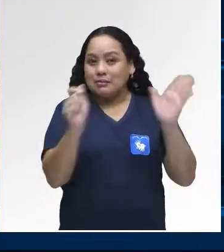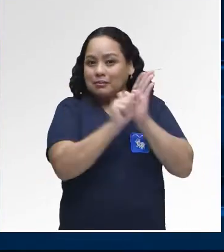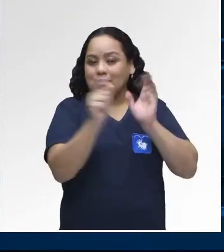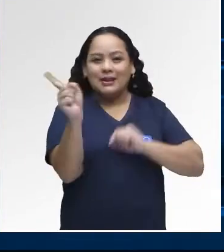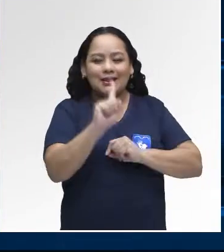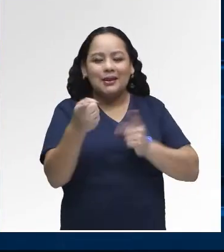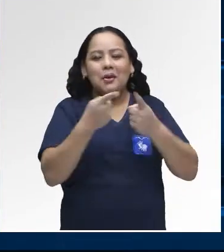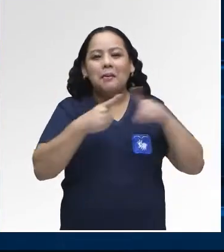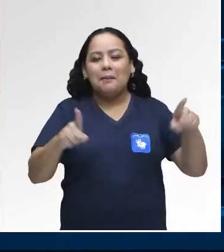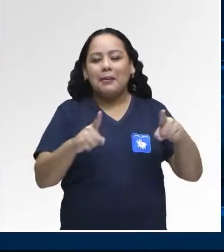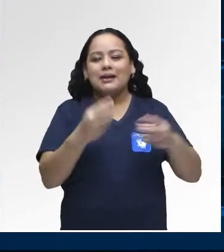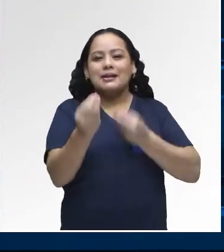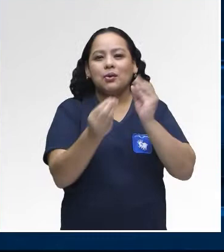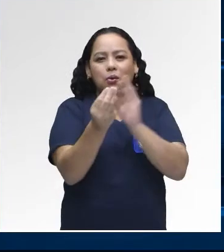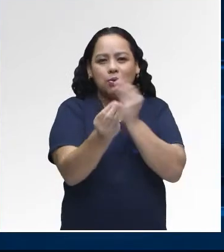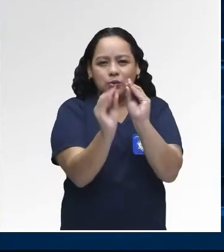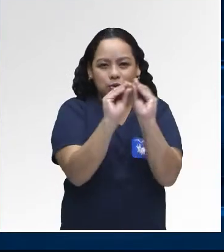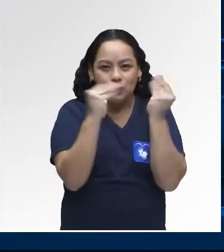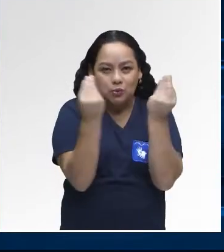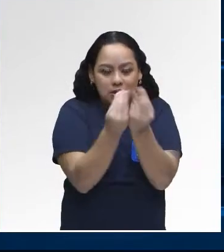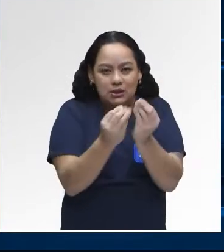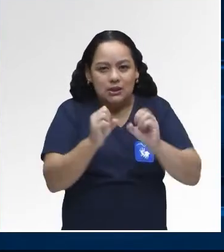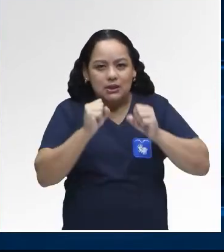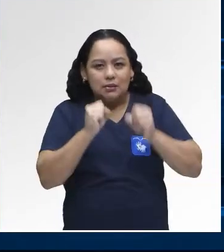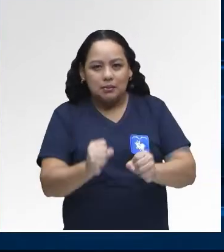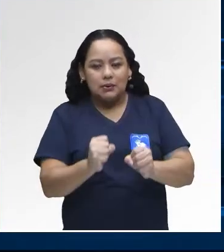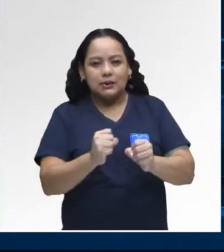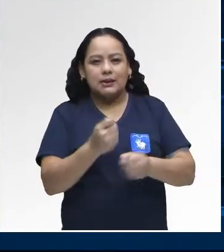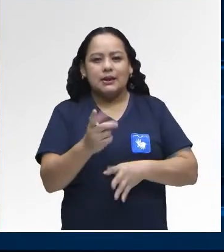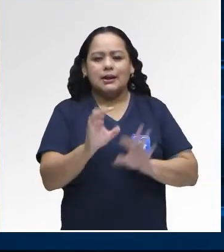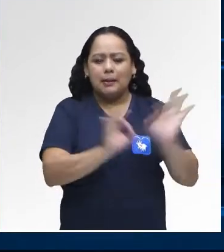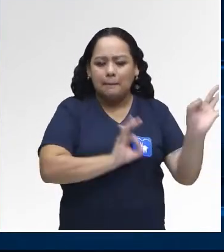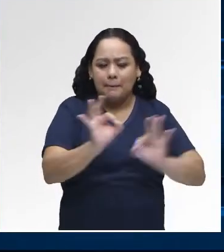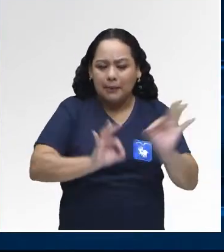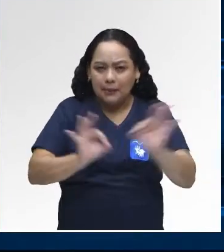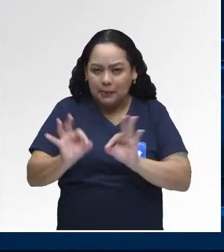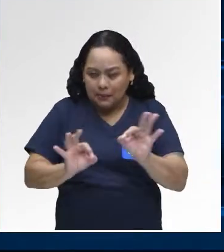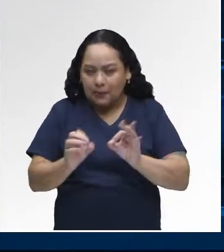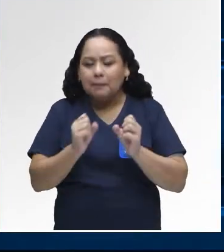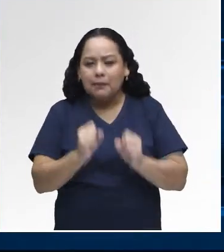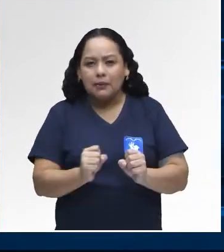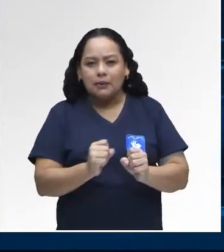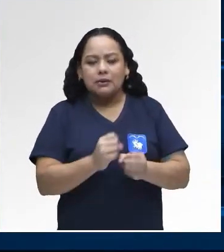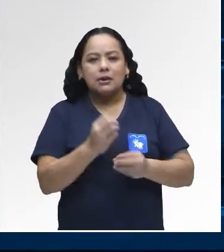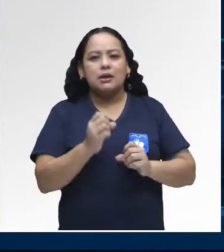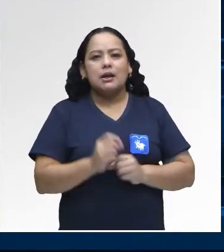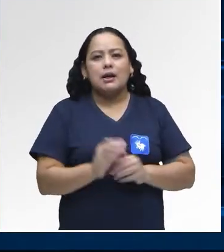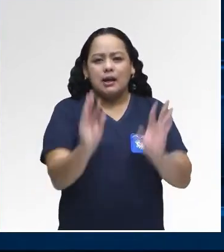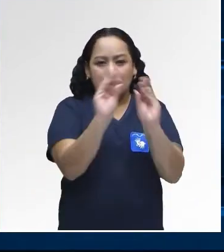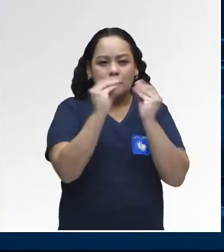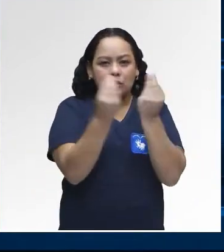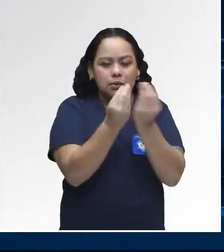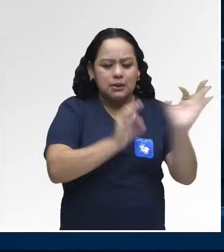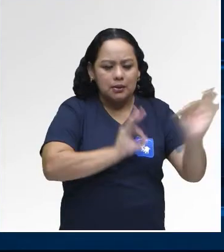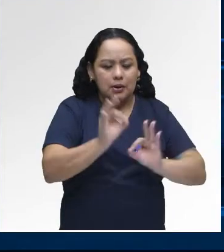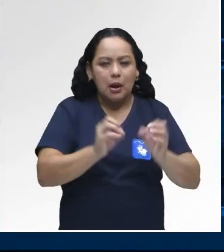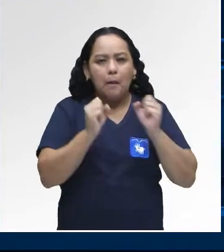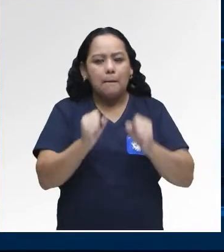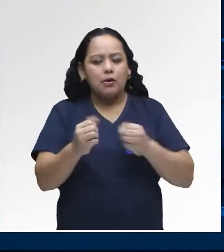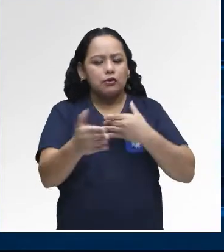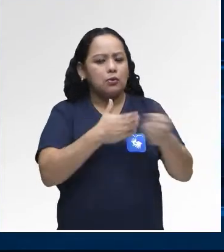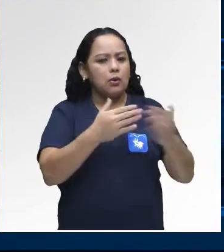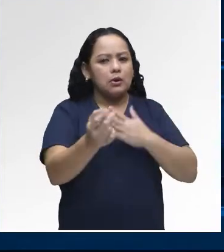são substâncias que podem ser produzidas, né? Elas podem ser produzidas por qualquer